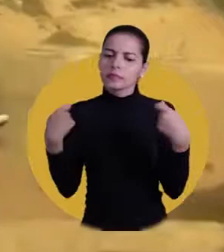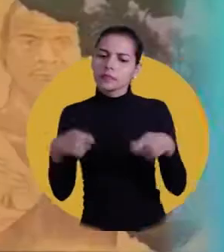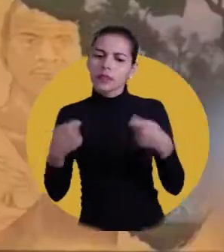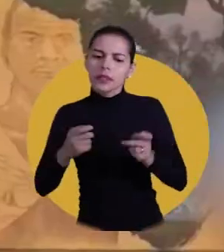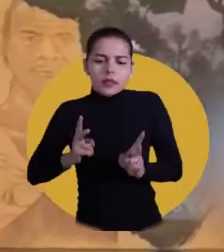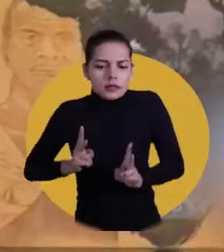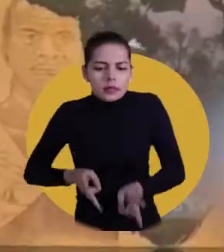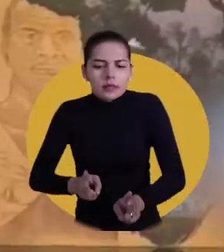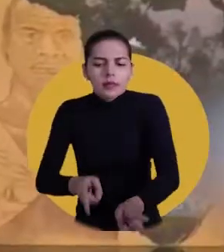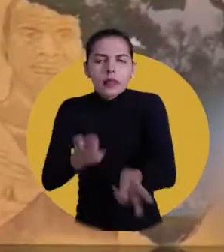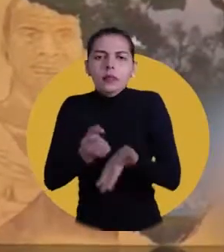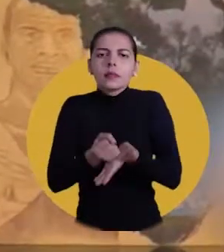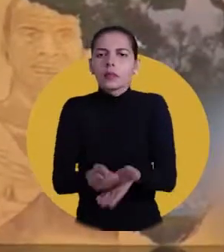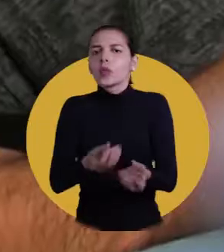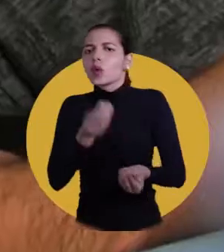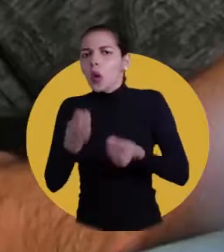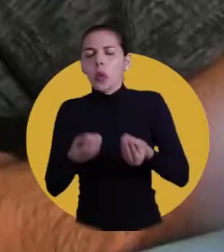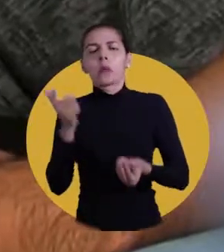causa.